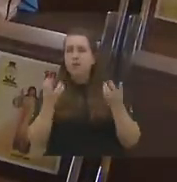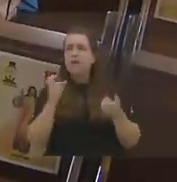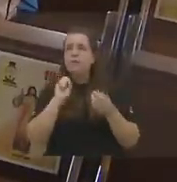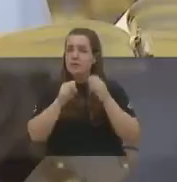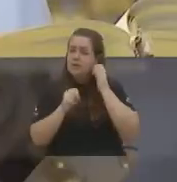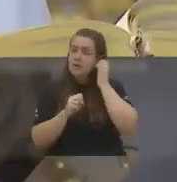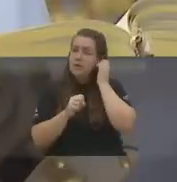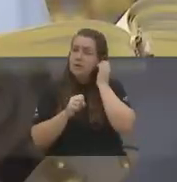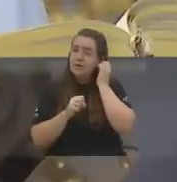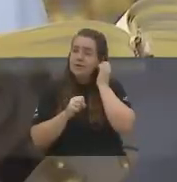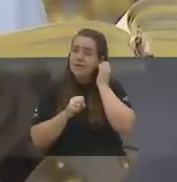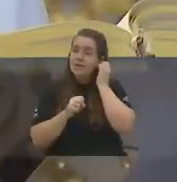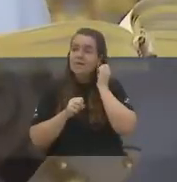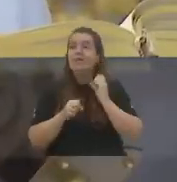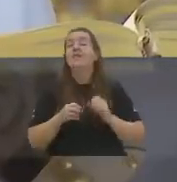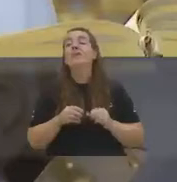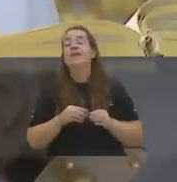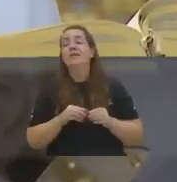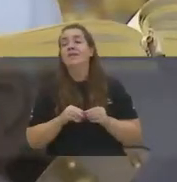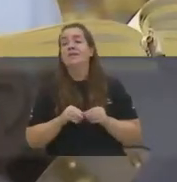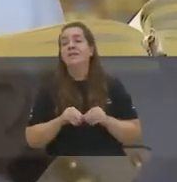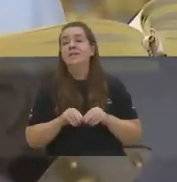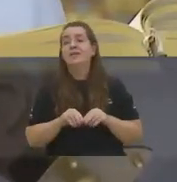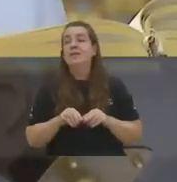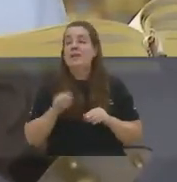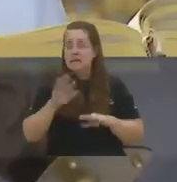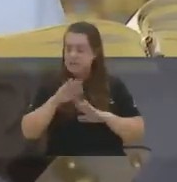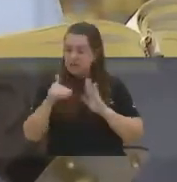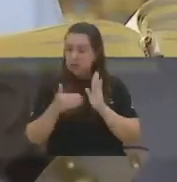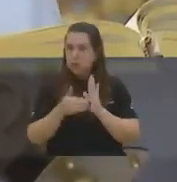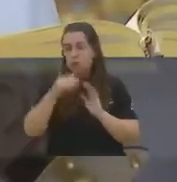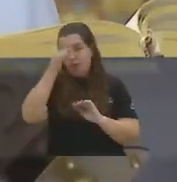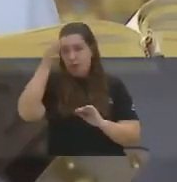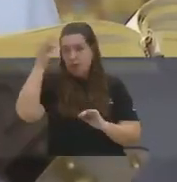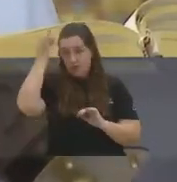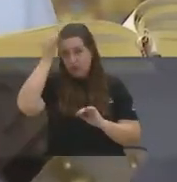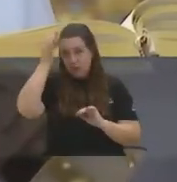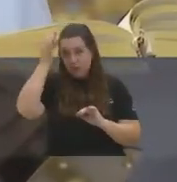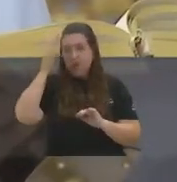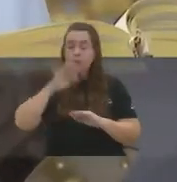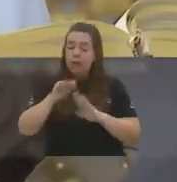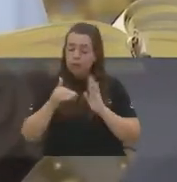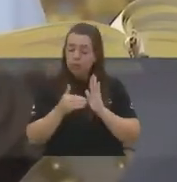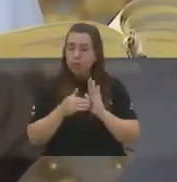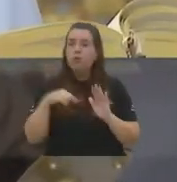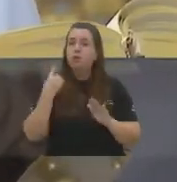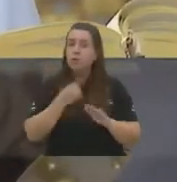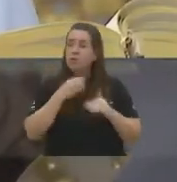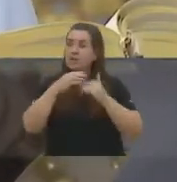Gente, então, esse tudo é tudo do nosso ser,